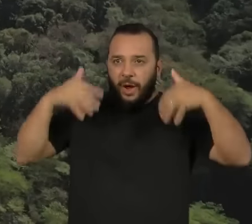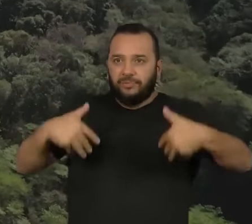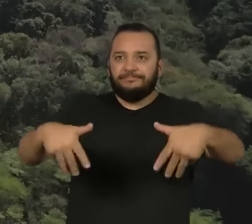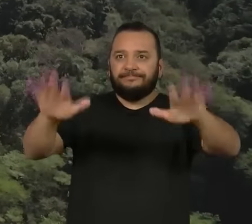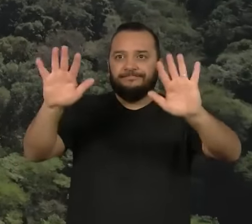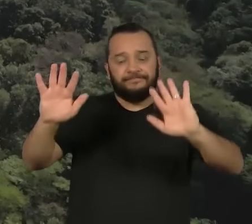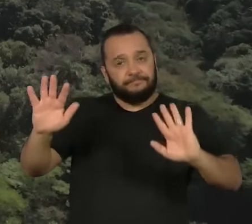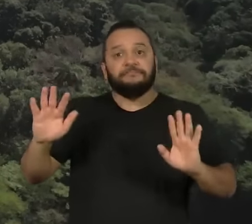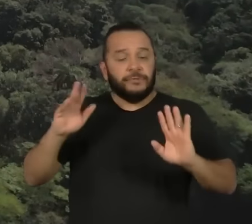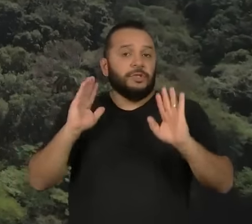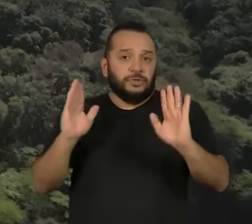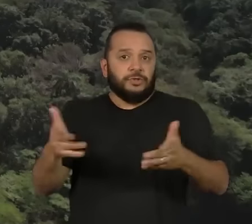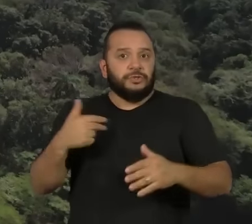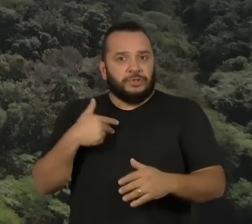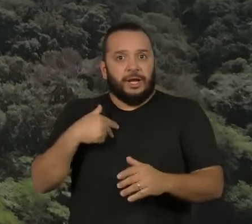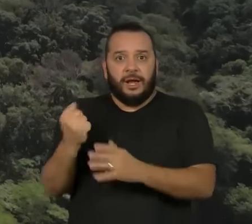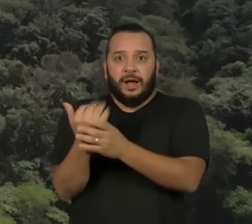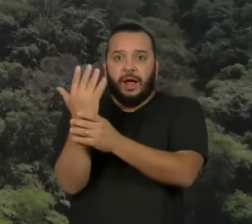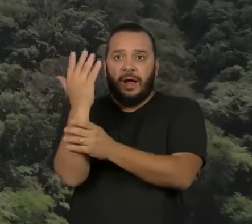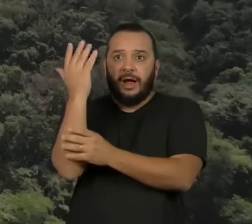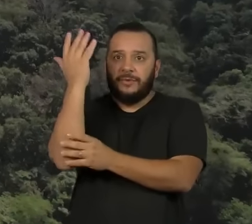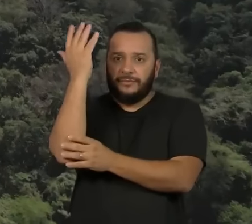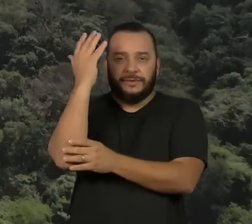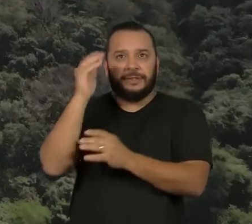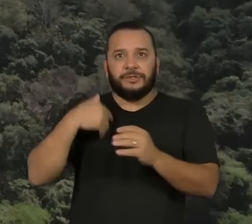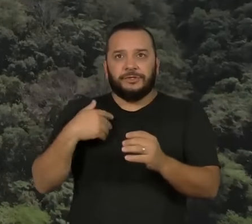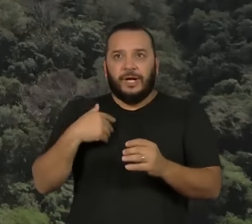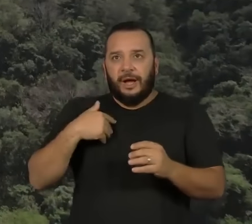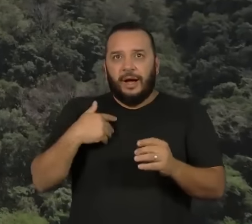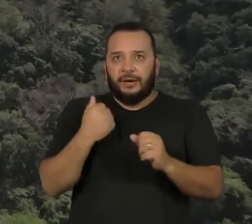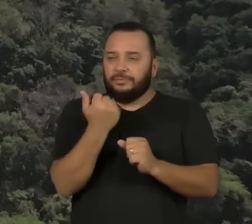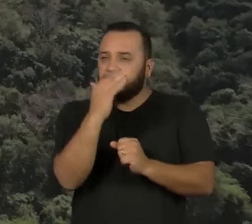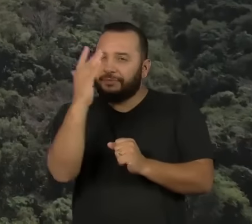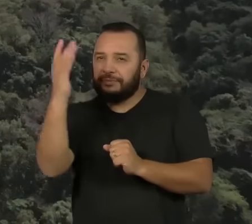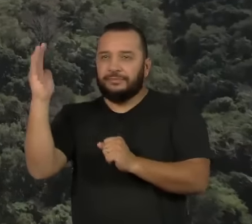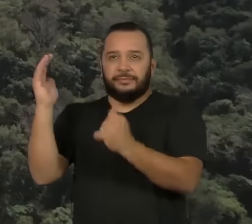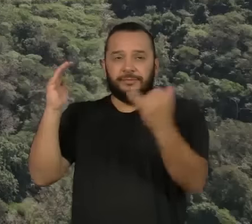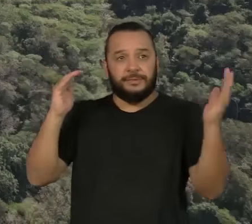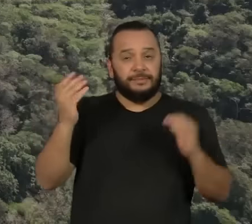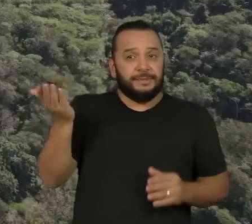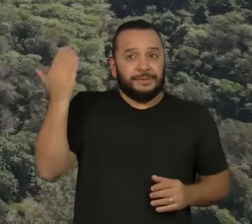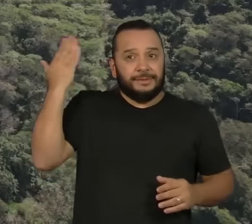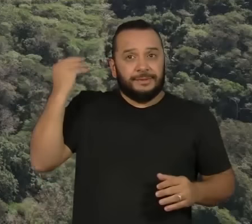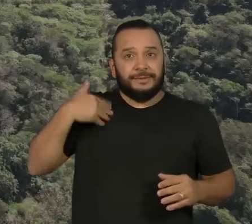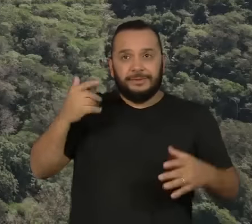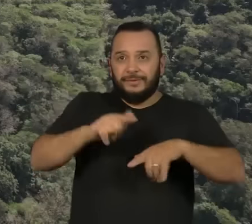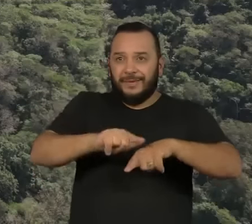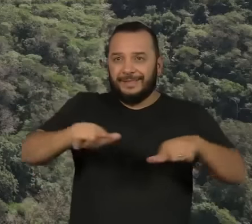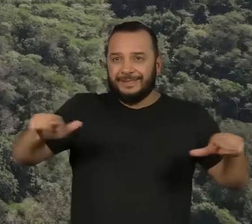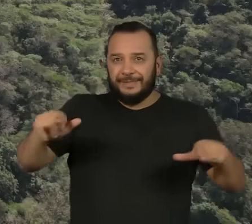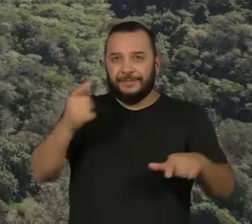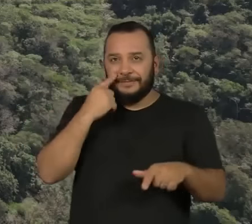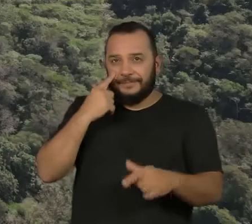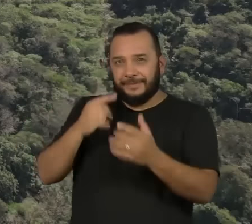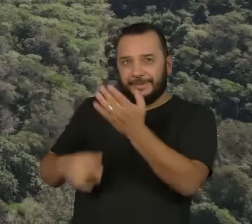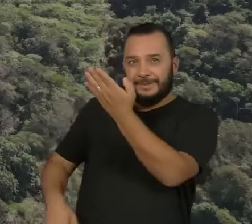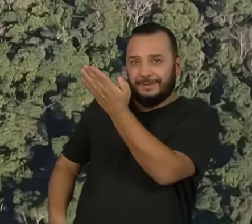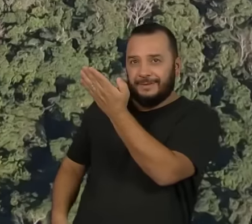próprias espécies nativas crescessem, fechando o espaço, que do alto apresenta a vegetação mais clara.